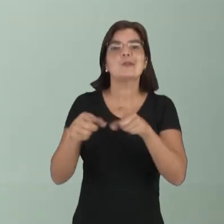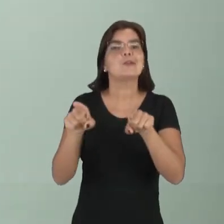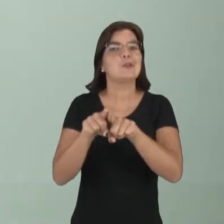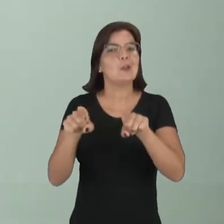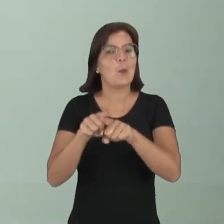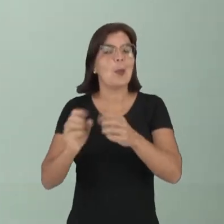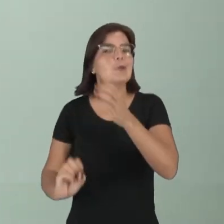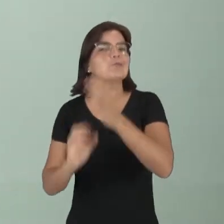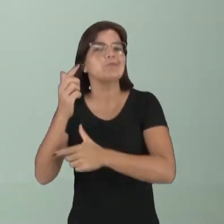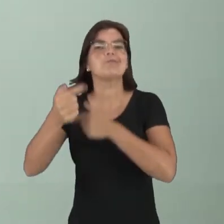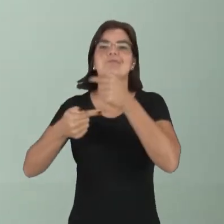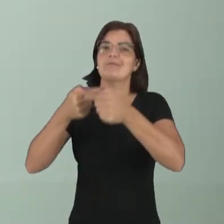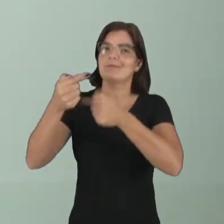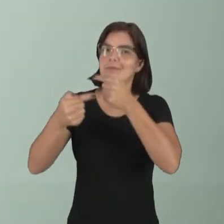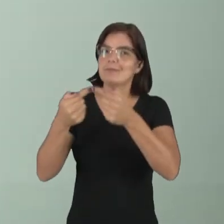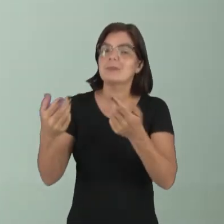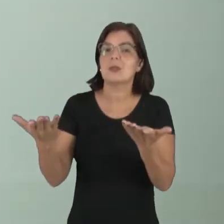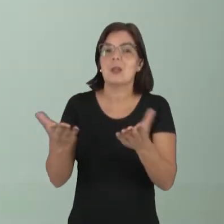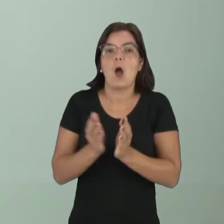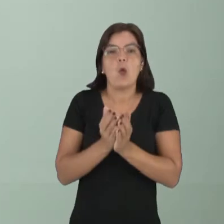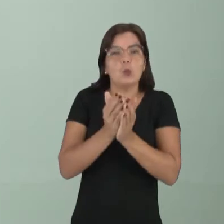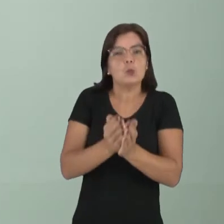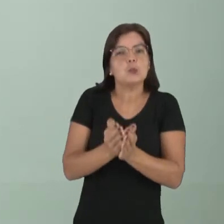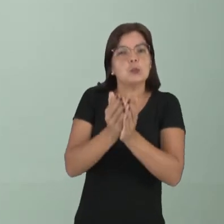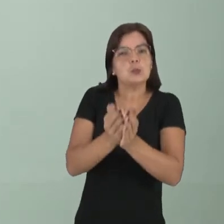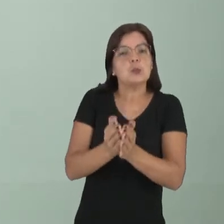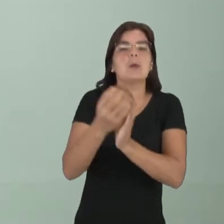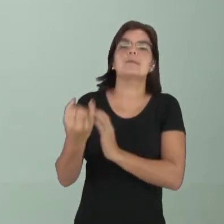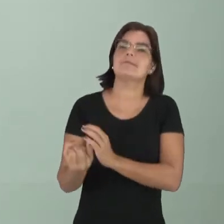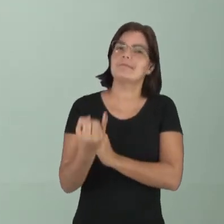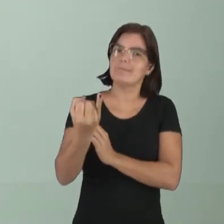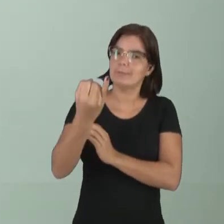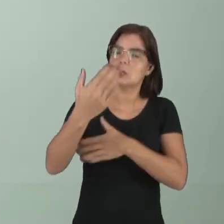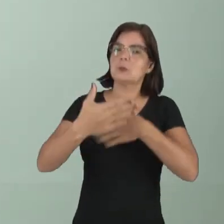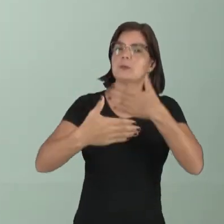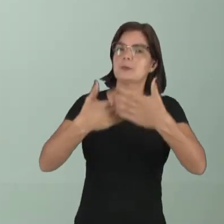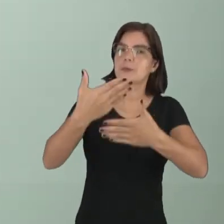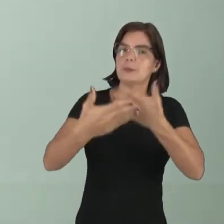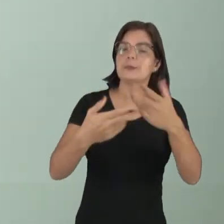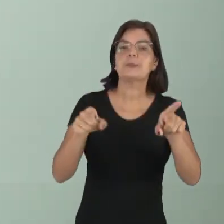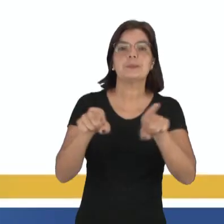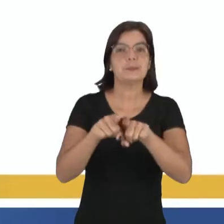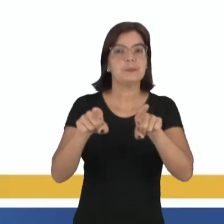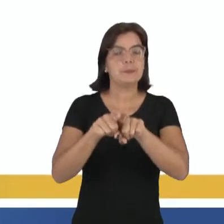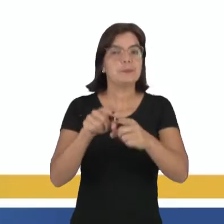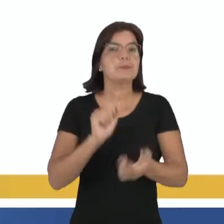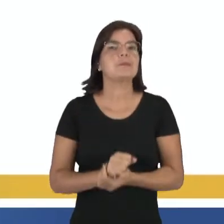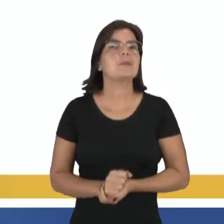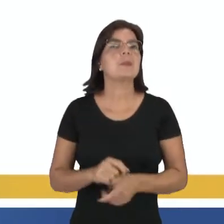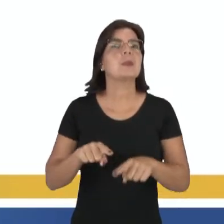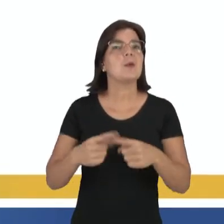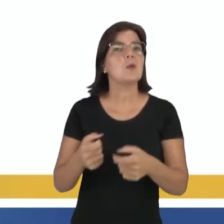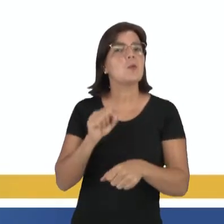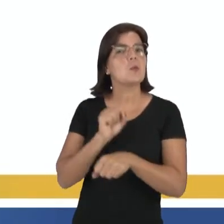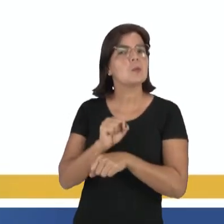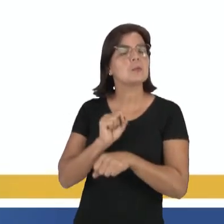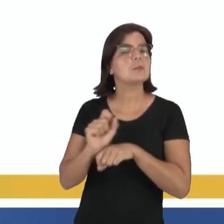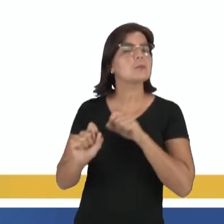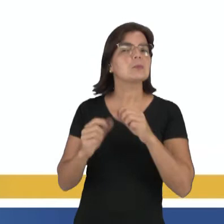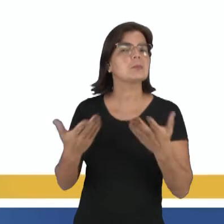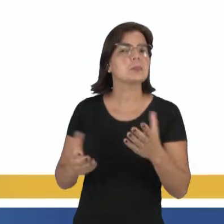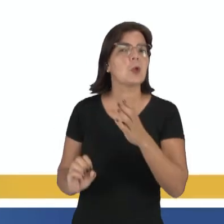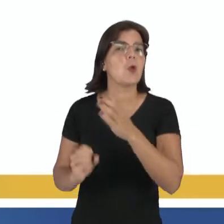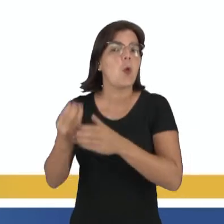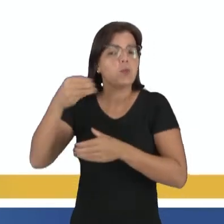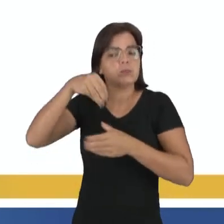também de matérias-primas. E aí as navegações foram muito importantes nesse processo. Explorou efetivamente seus